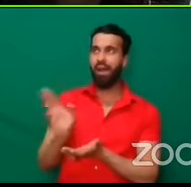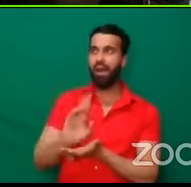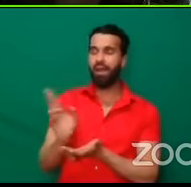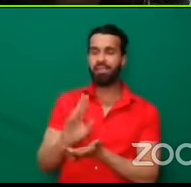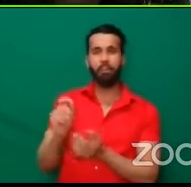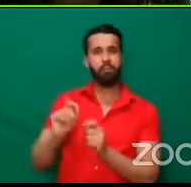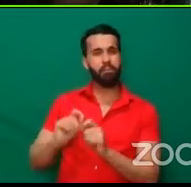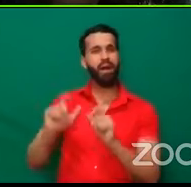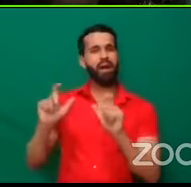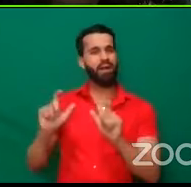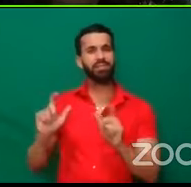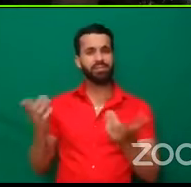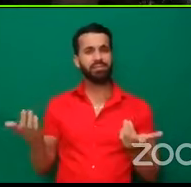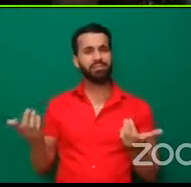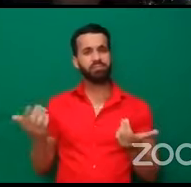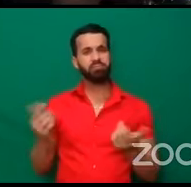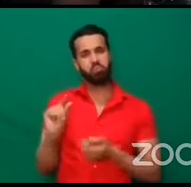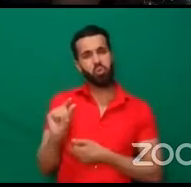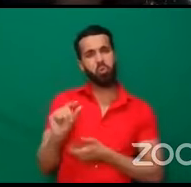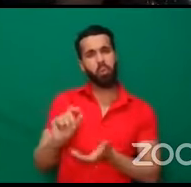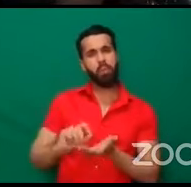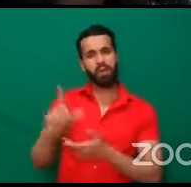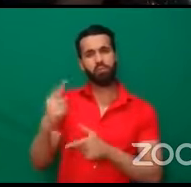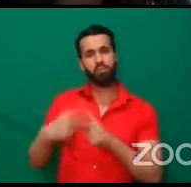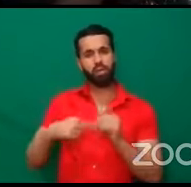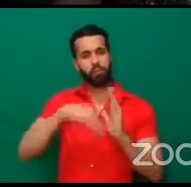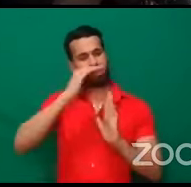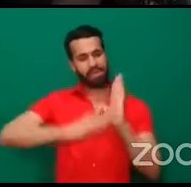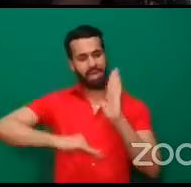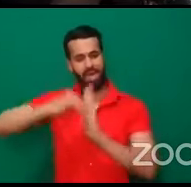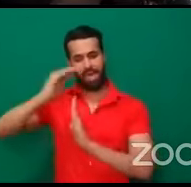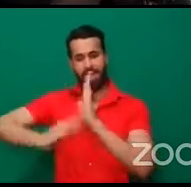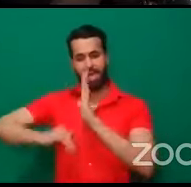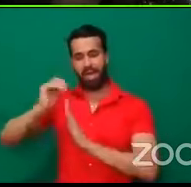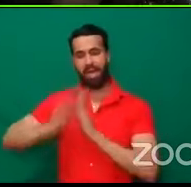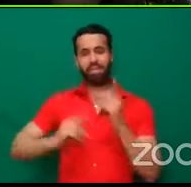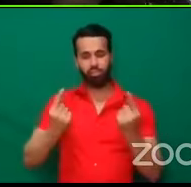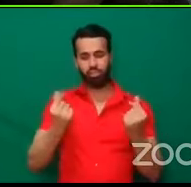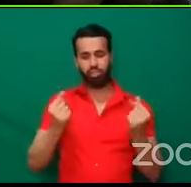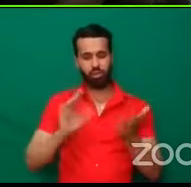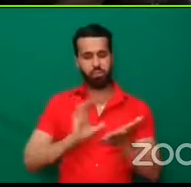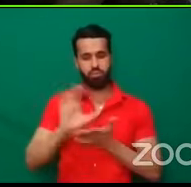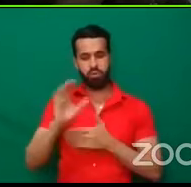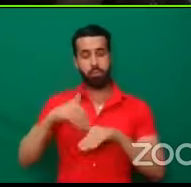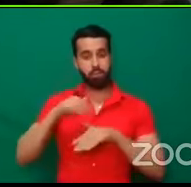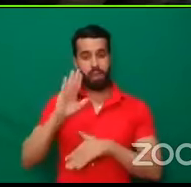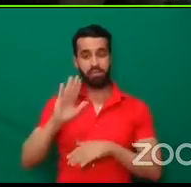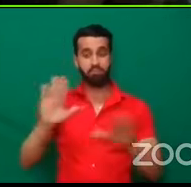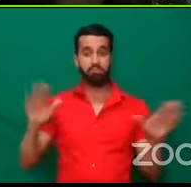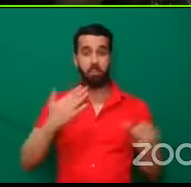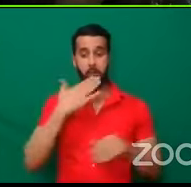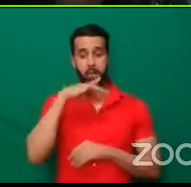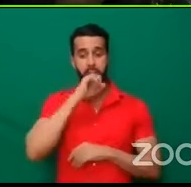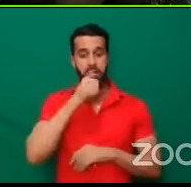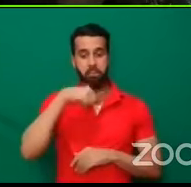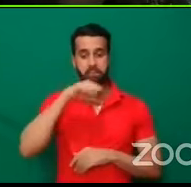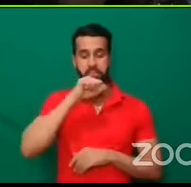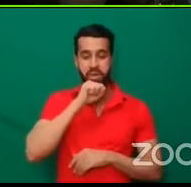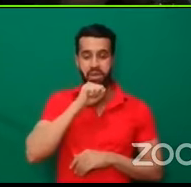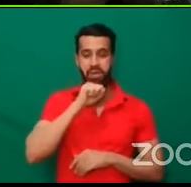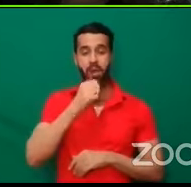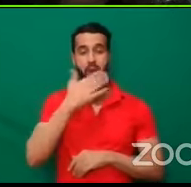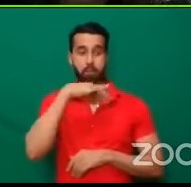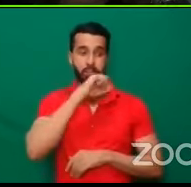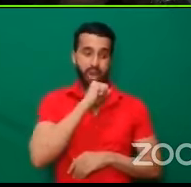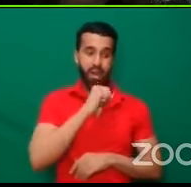eu usei para Sim. pintar a máquina, né? Mas os meus pais, assim, a minha mãe gosta, meu pai fica meio